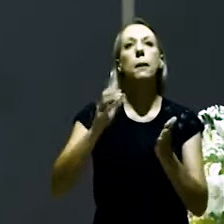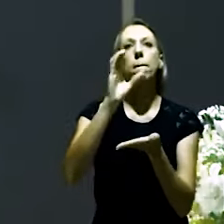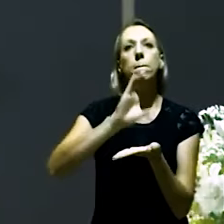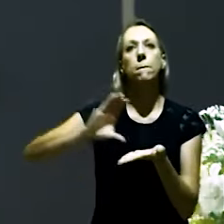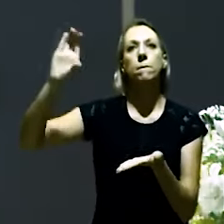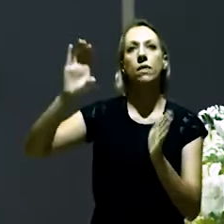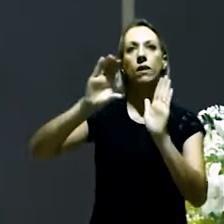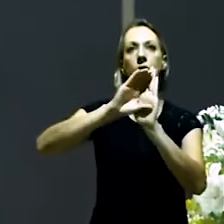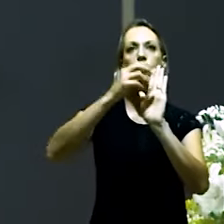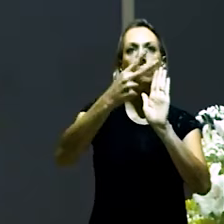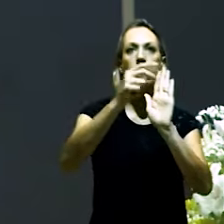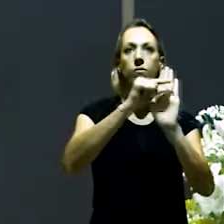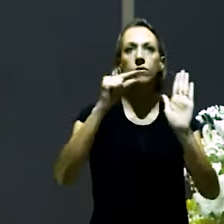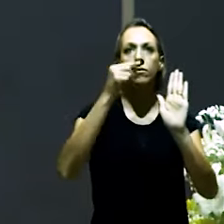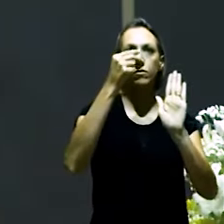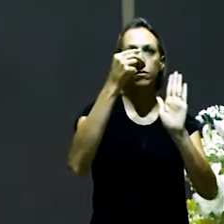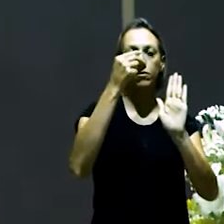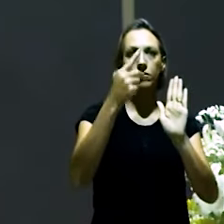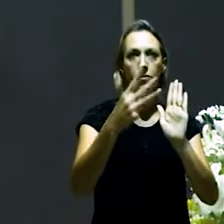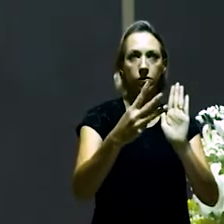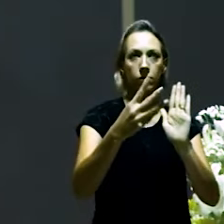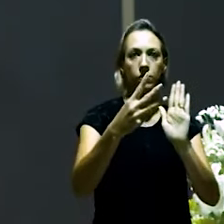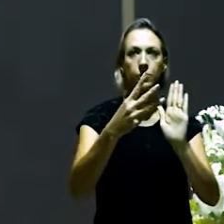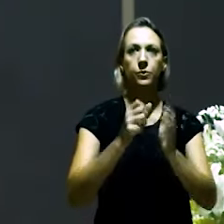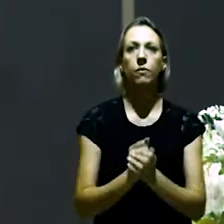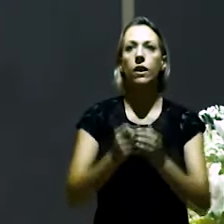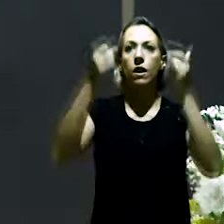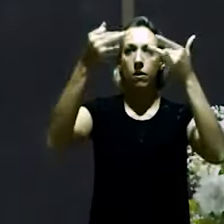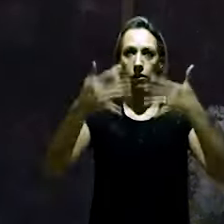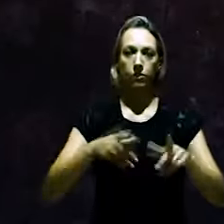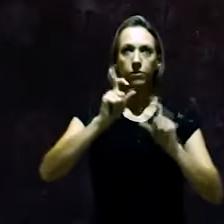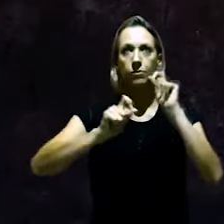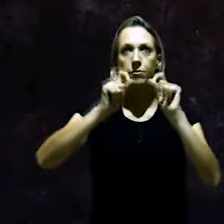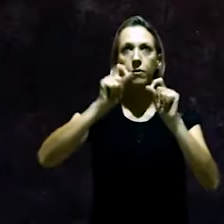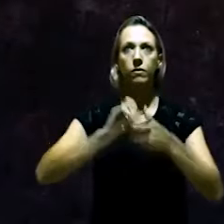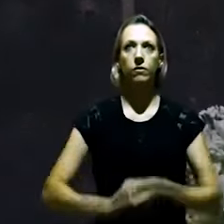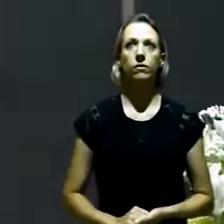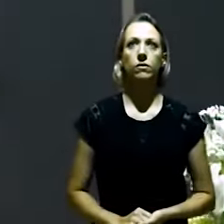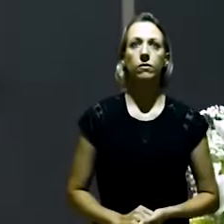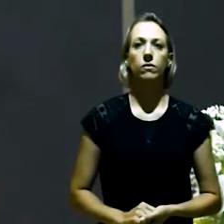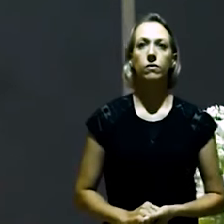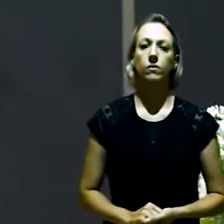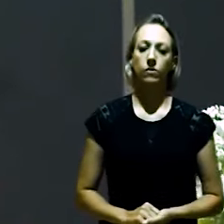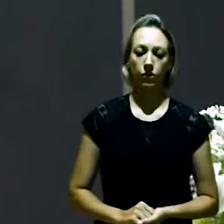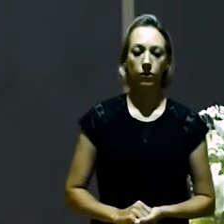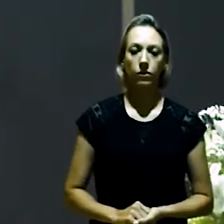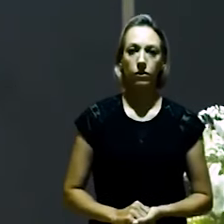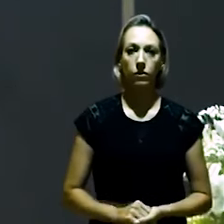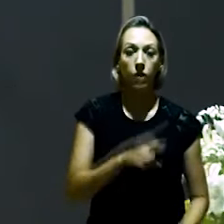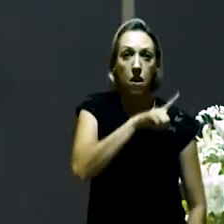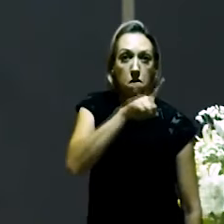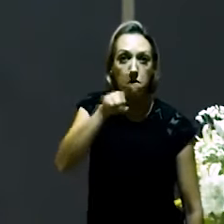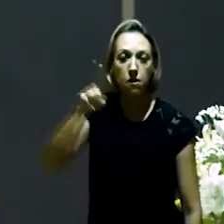13. Quem encontrou diz amém. Diz assim a palavra, acompanhe comigo. E quando vocês